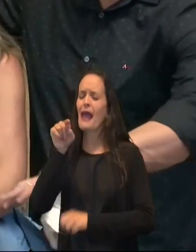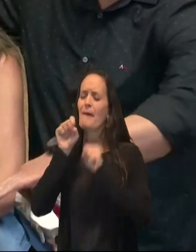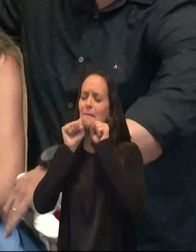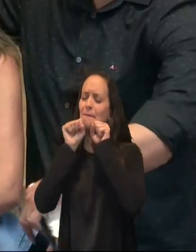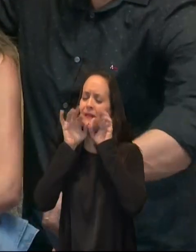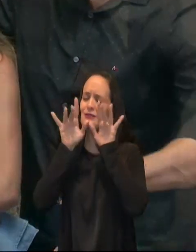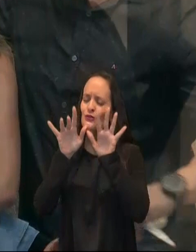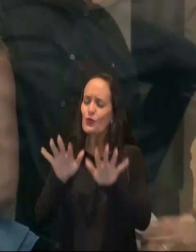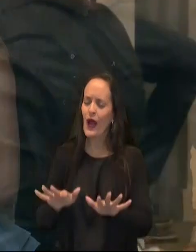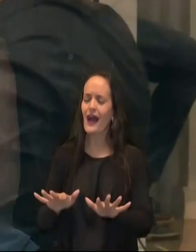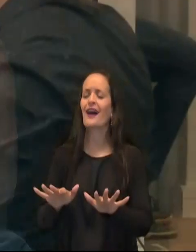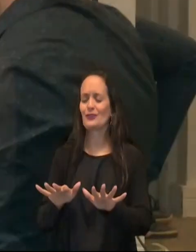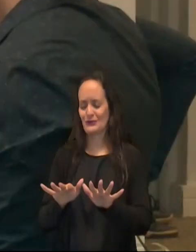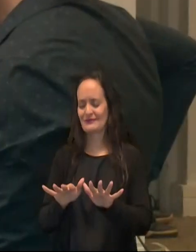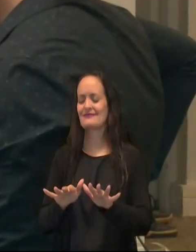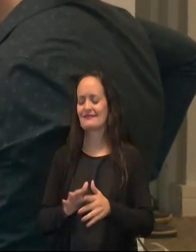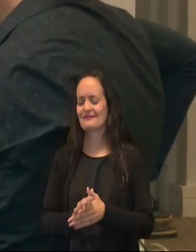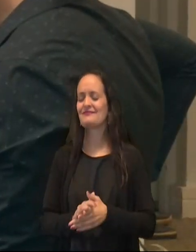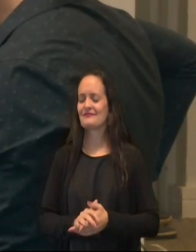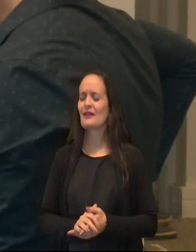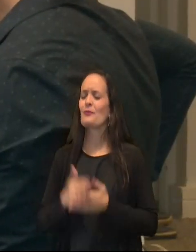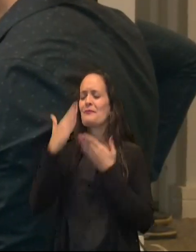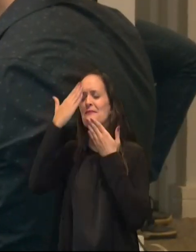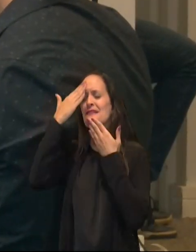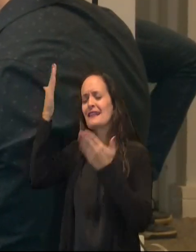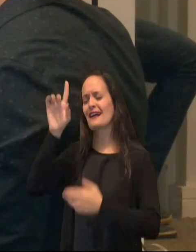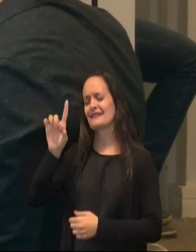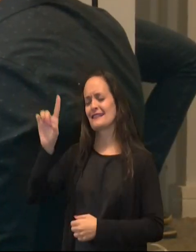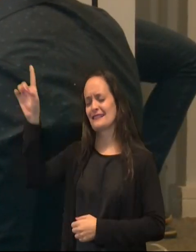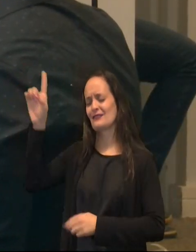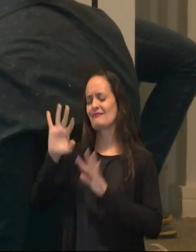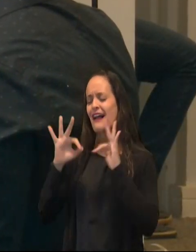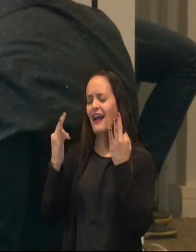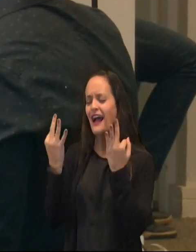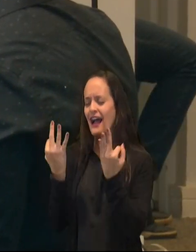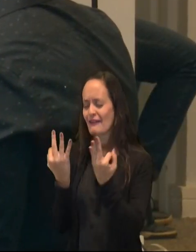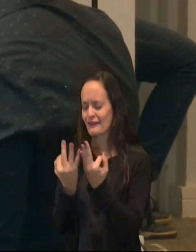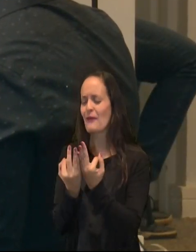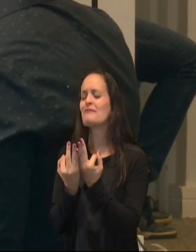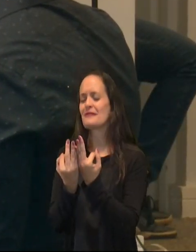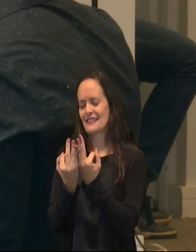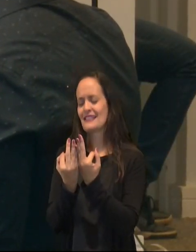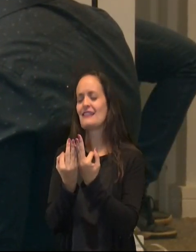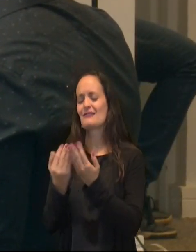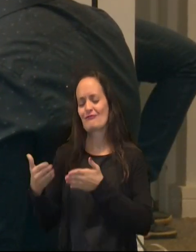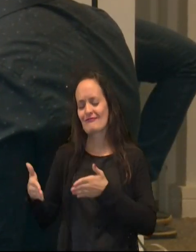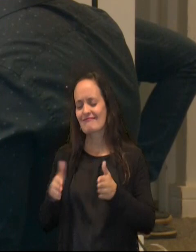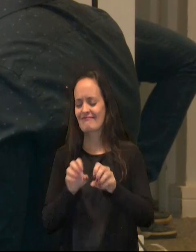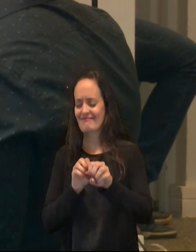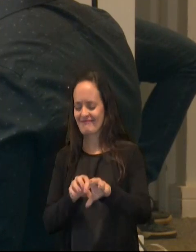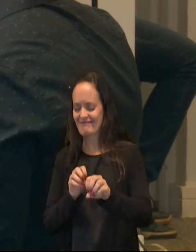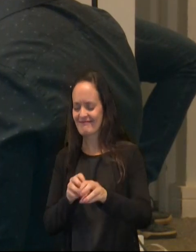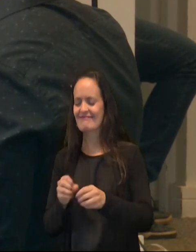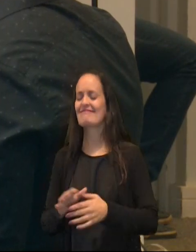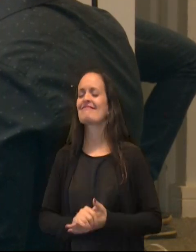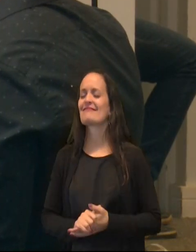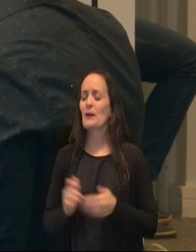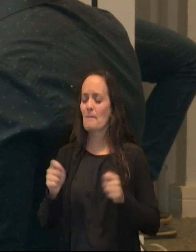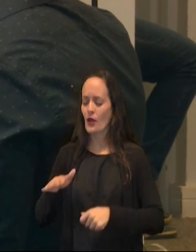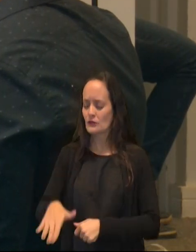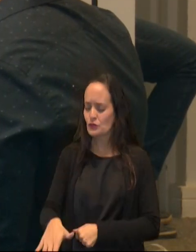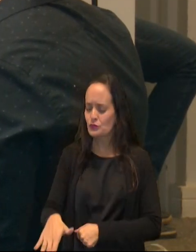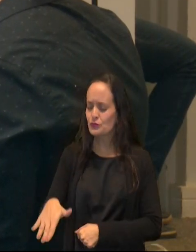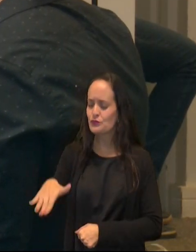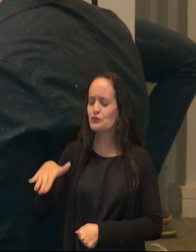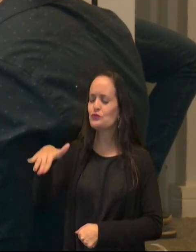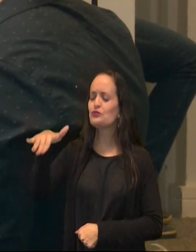Senhor, abençoado. Muito obrigado porque esta família foi agraciada com a chegada desta criança. Que ele cresça, Deus,